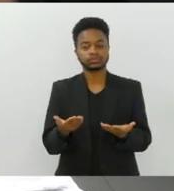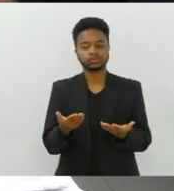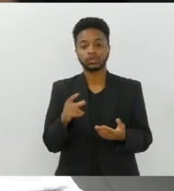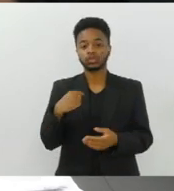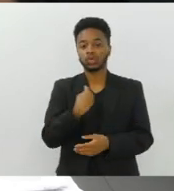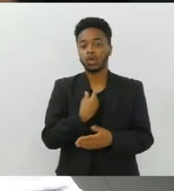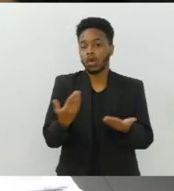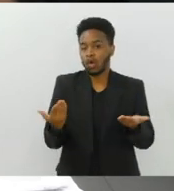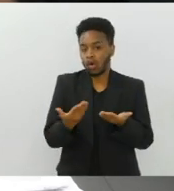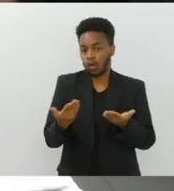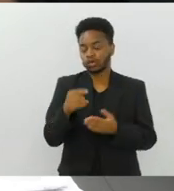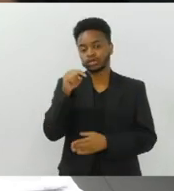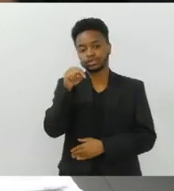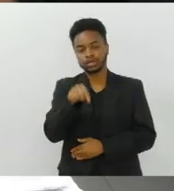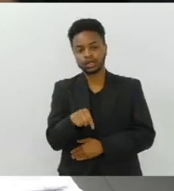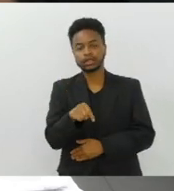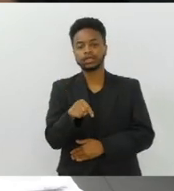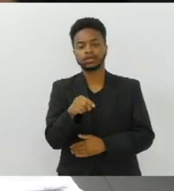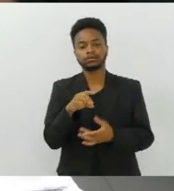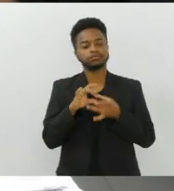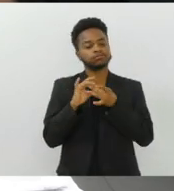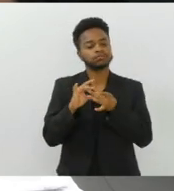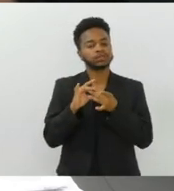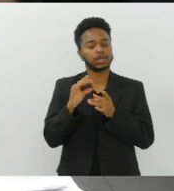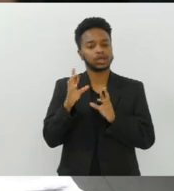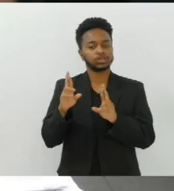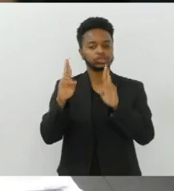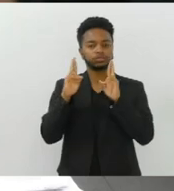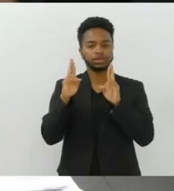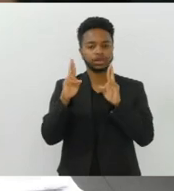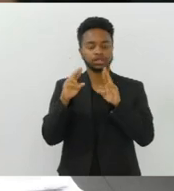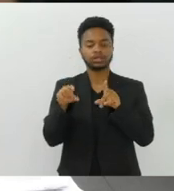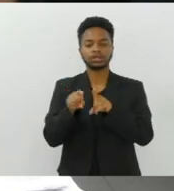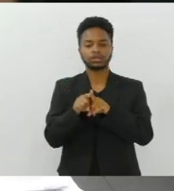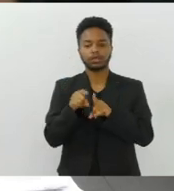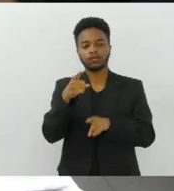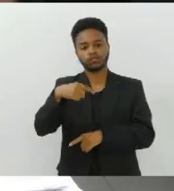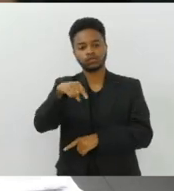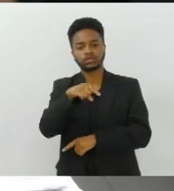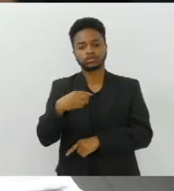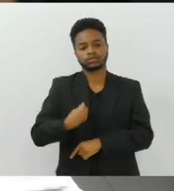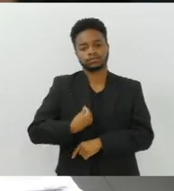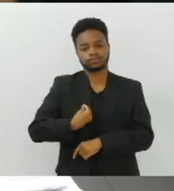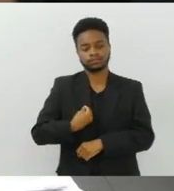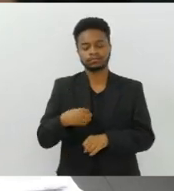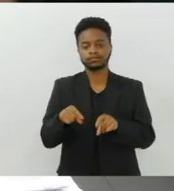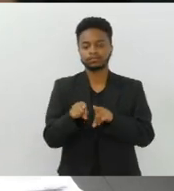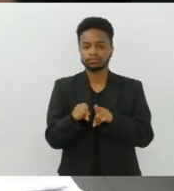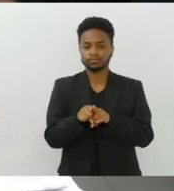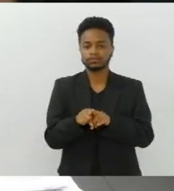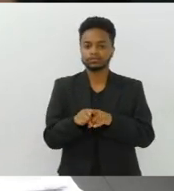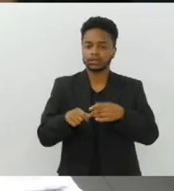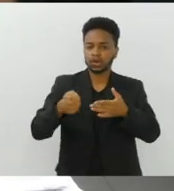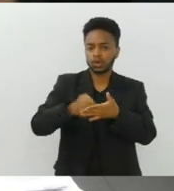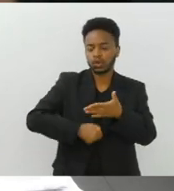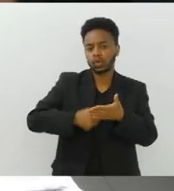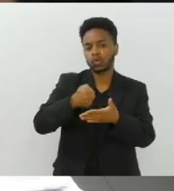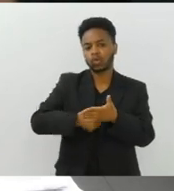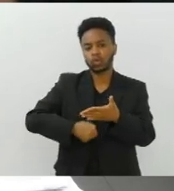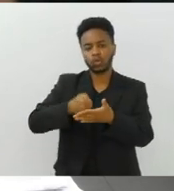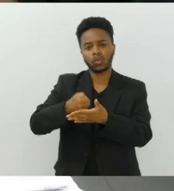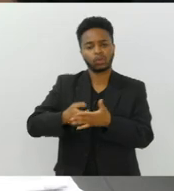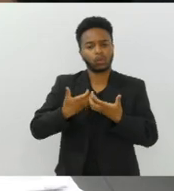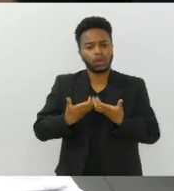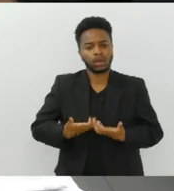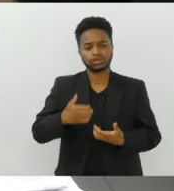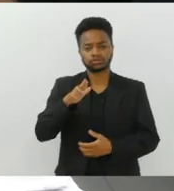aqui hoje, fortalecidos por essa esperança e pela presença de vocês e pela incansável luta de